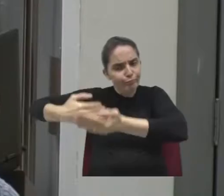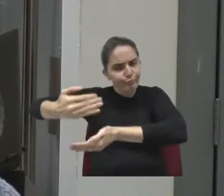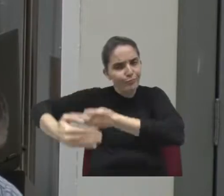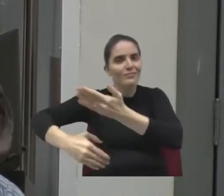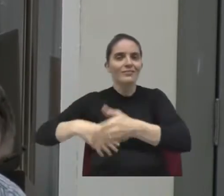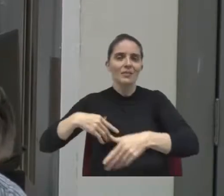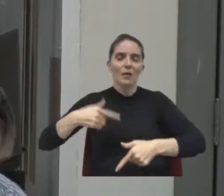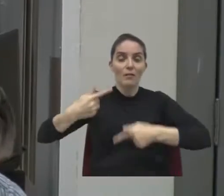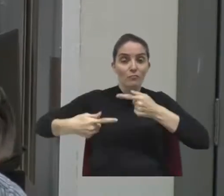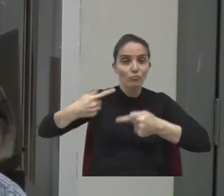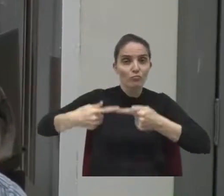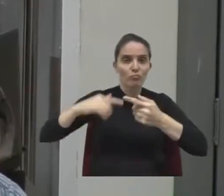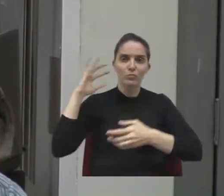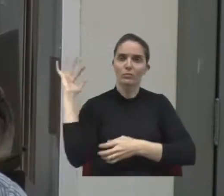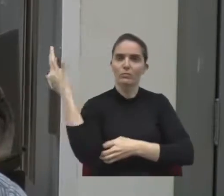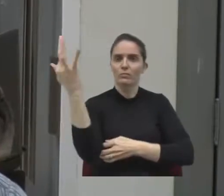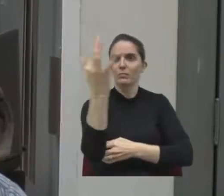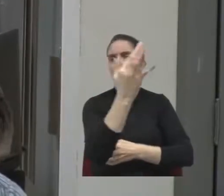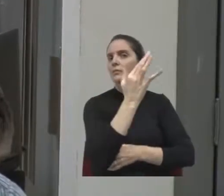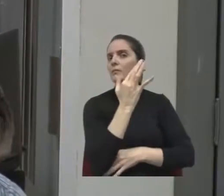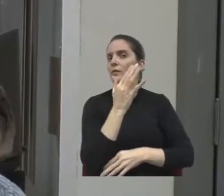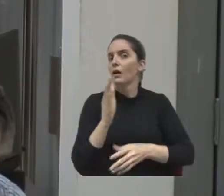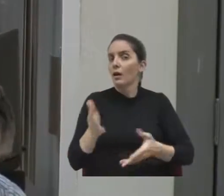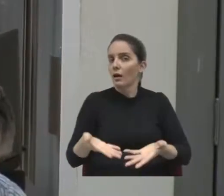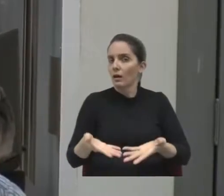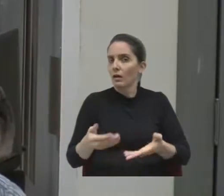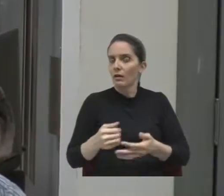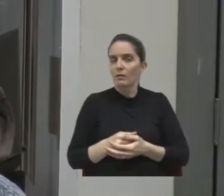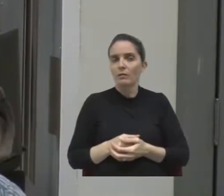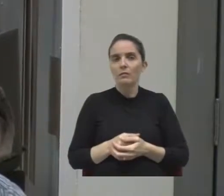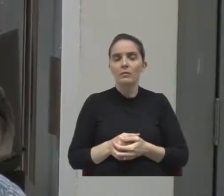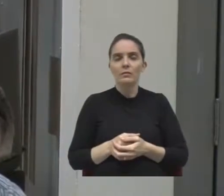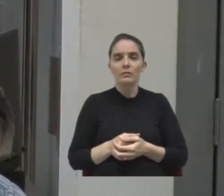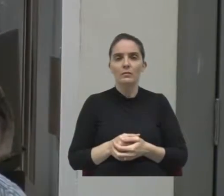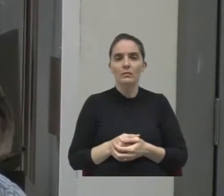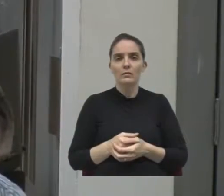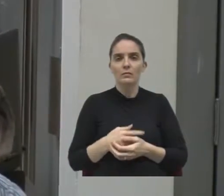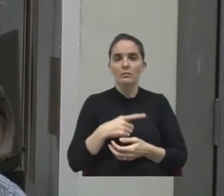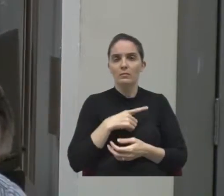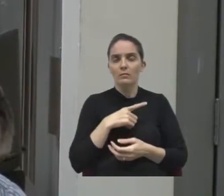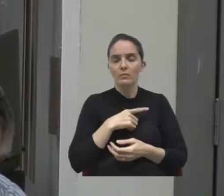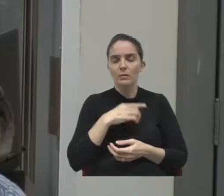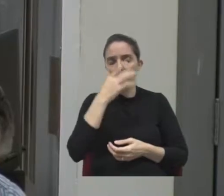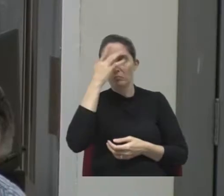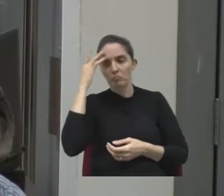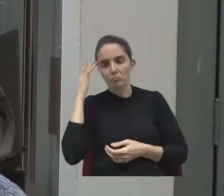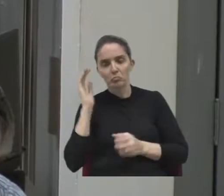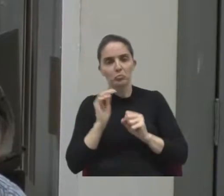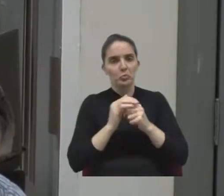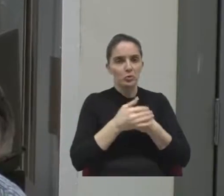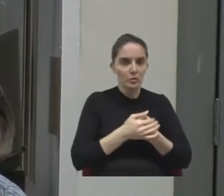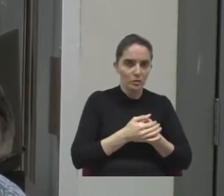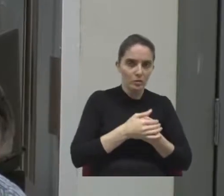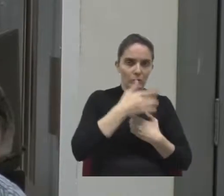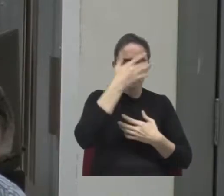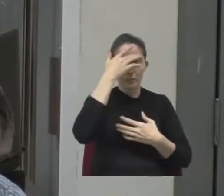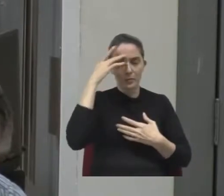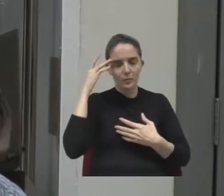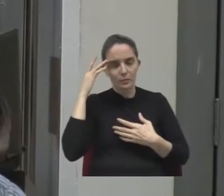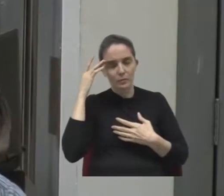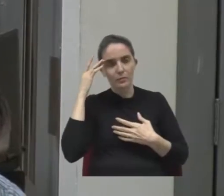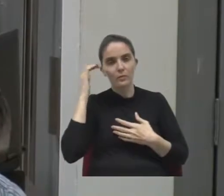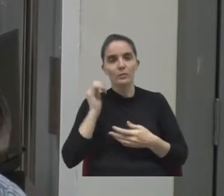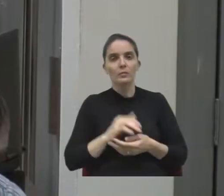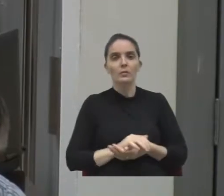e hoje hoje se tem linhas, né, de quem defende, de aqueles que são mais, né, que